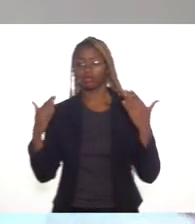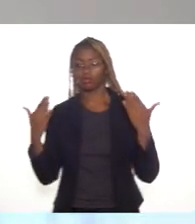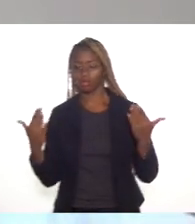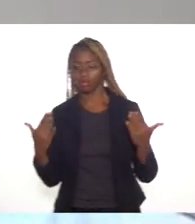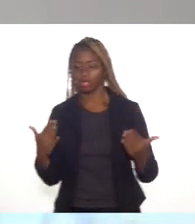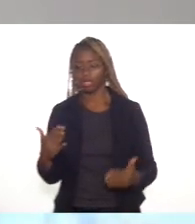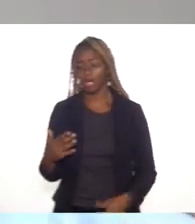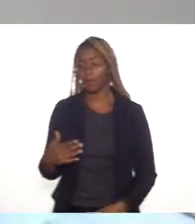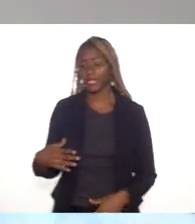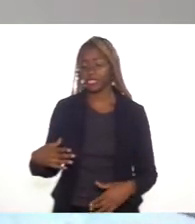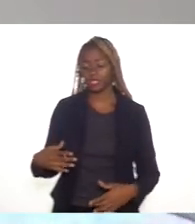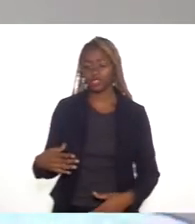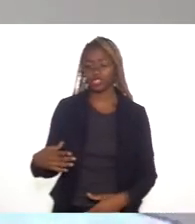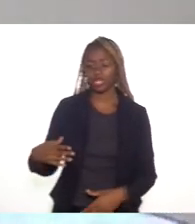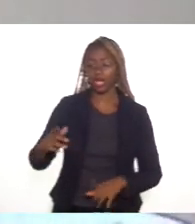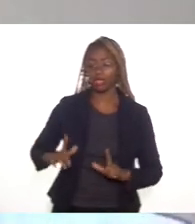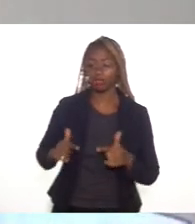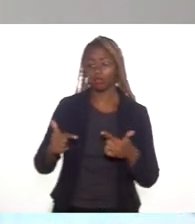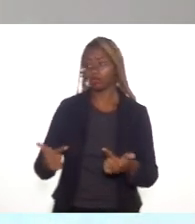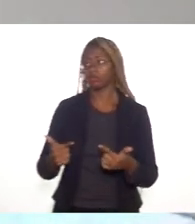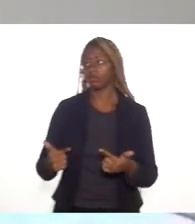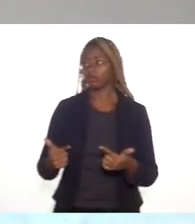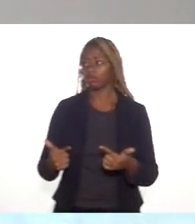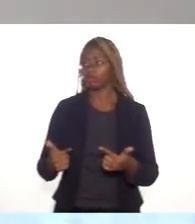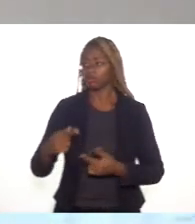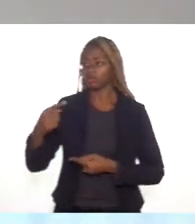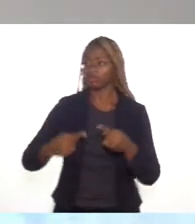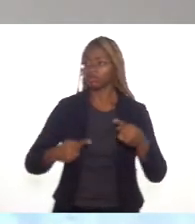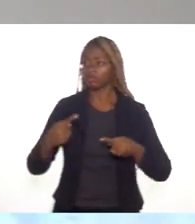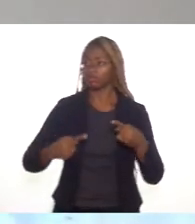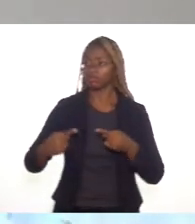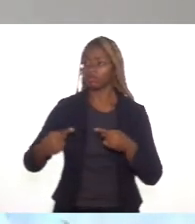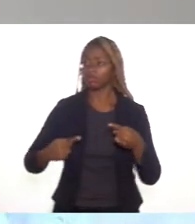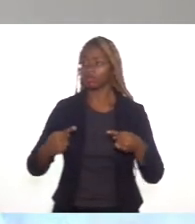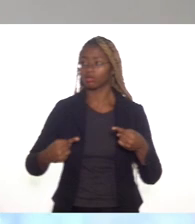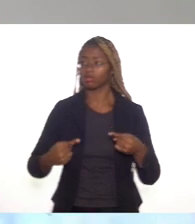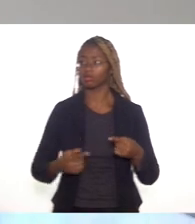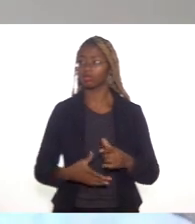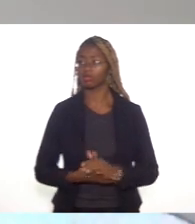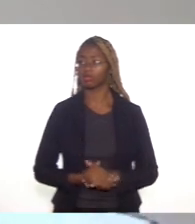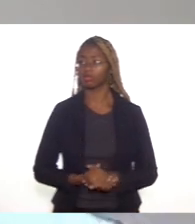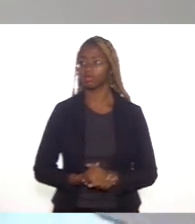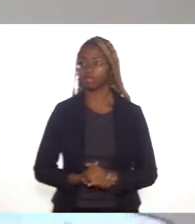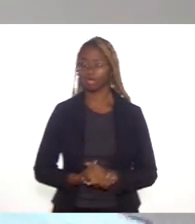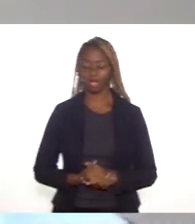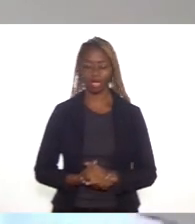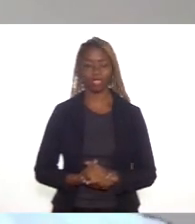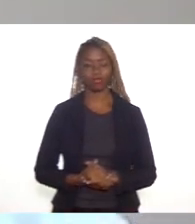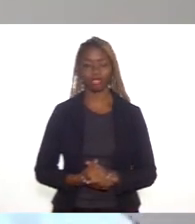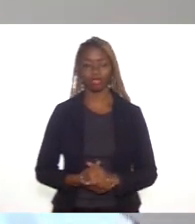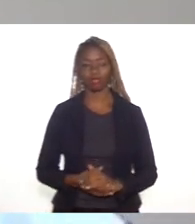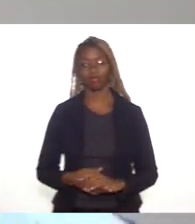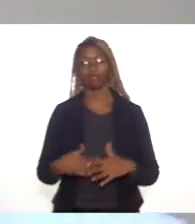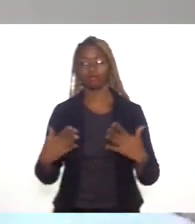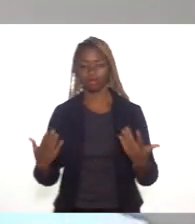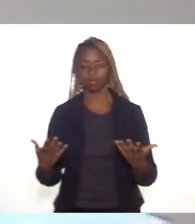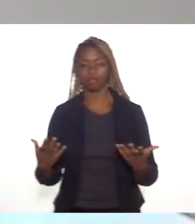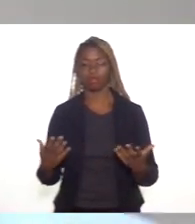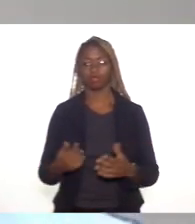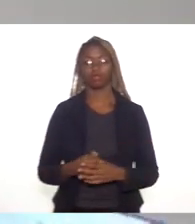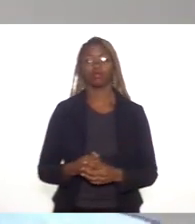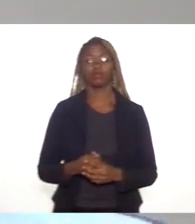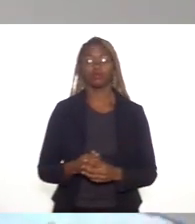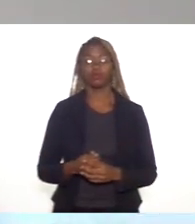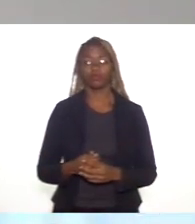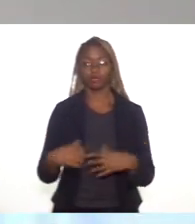efetiva vontade política para enfrentar a pobreza, como coloca como de seus eixos prioritários, tem em suas mãos um eixo